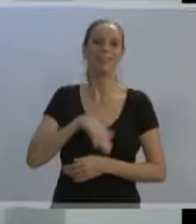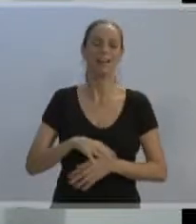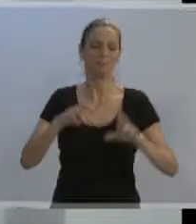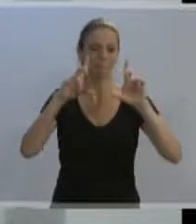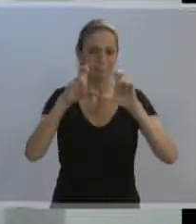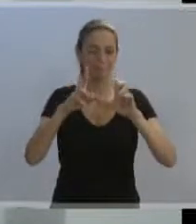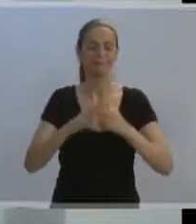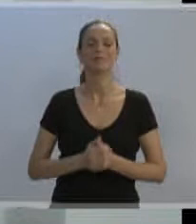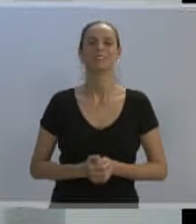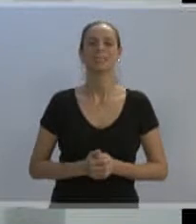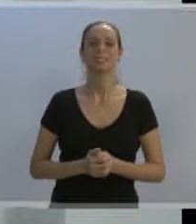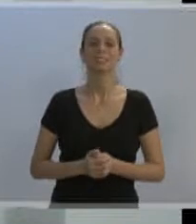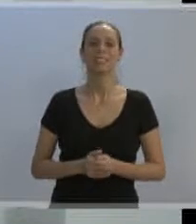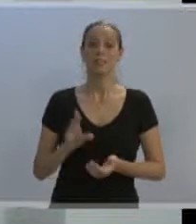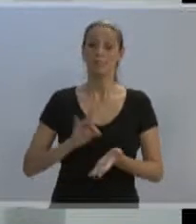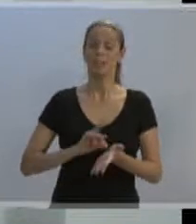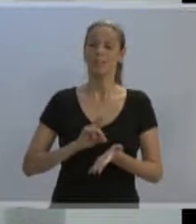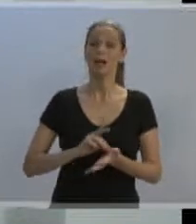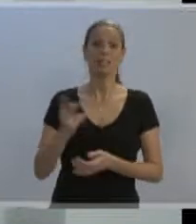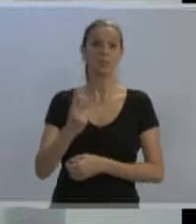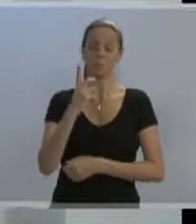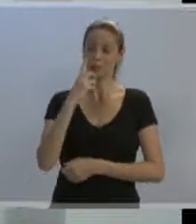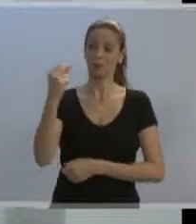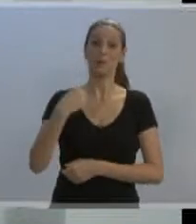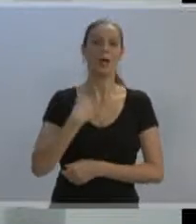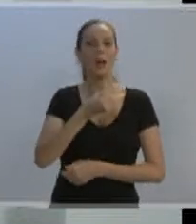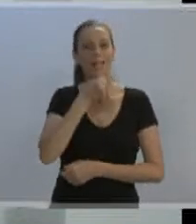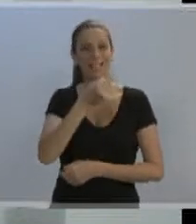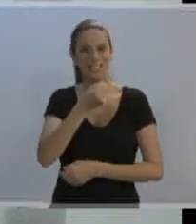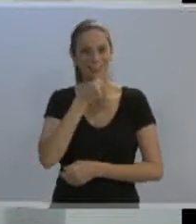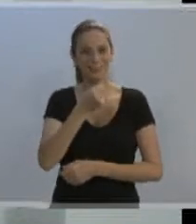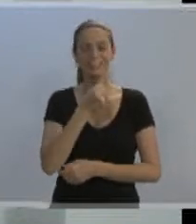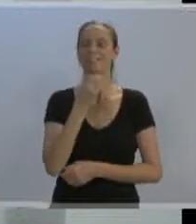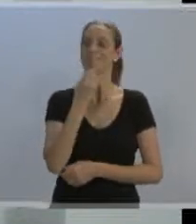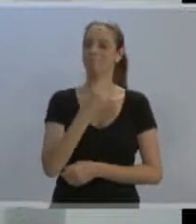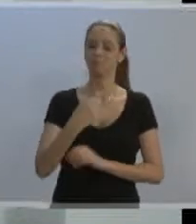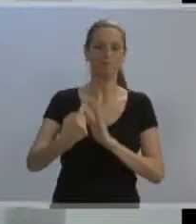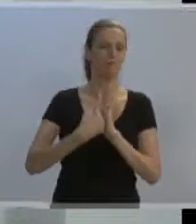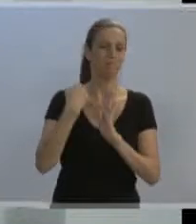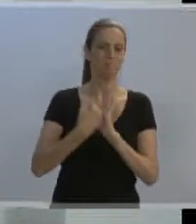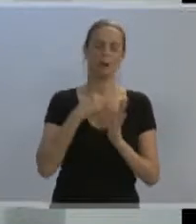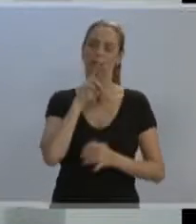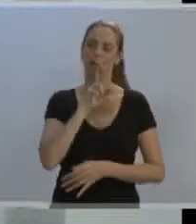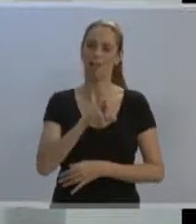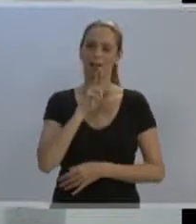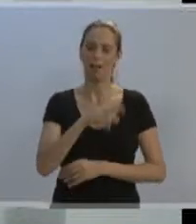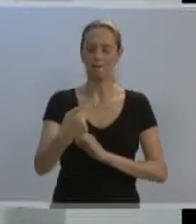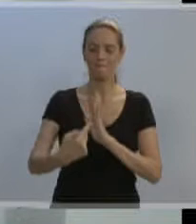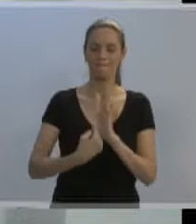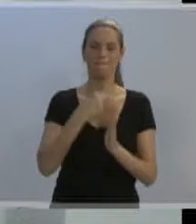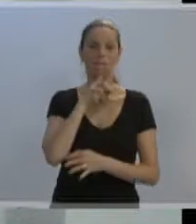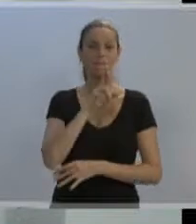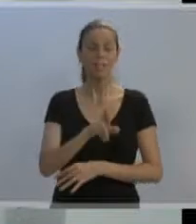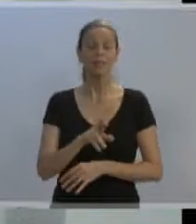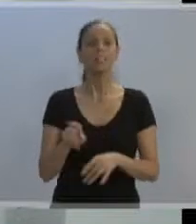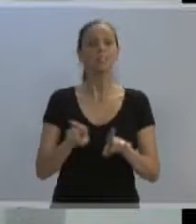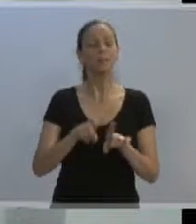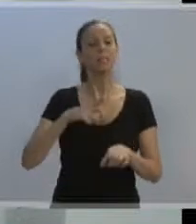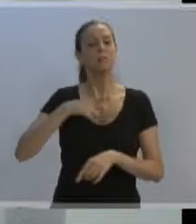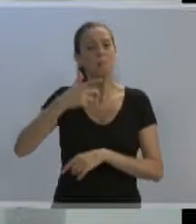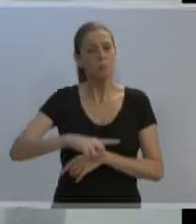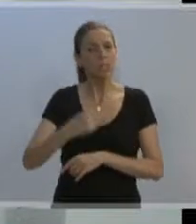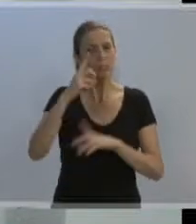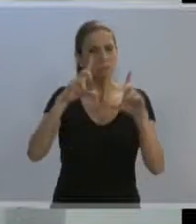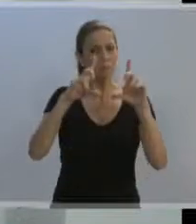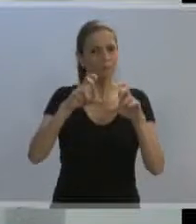onde tive a felicidade aí de ser escolhido para a entrevista com as alunas e vários questionamentos colocados. E, se não me engano, ainda tem uma foto